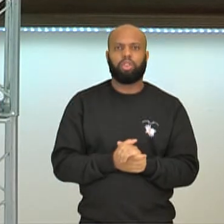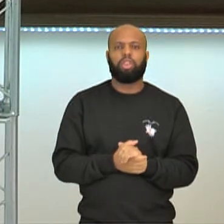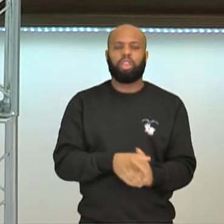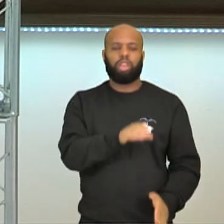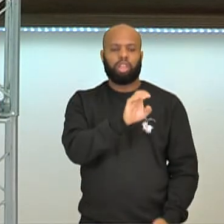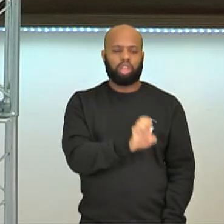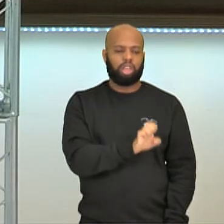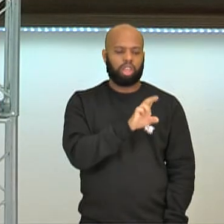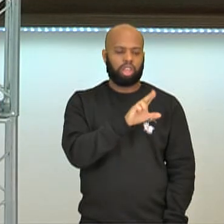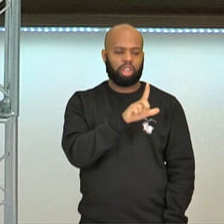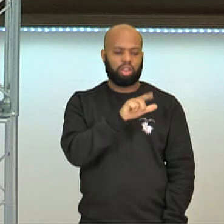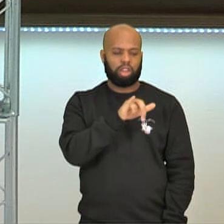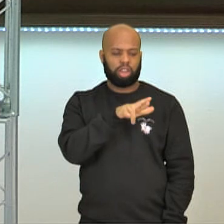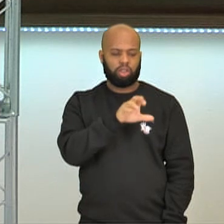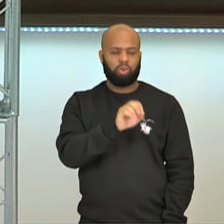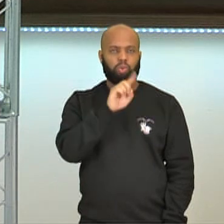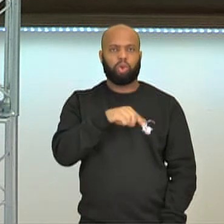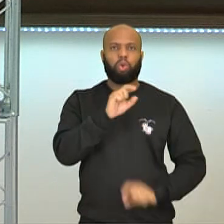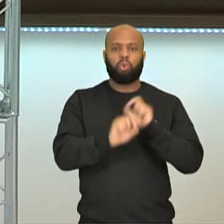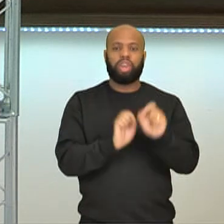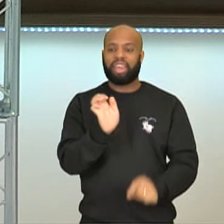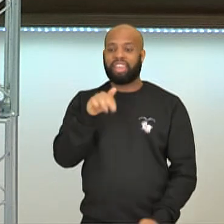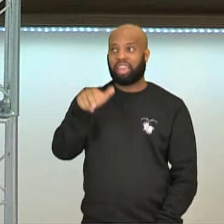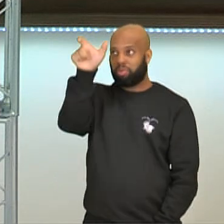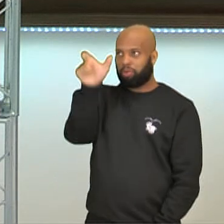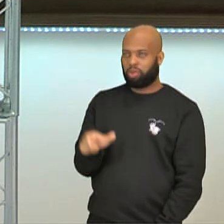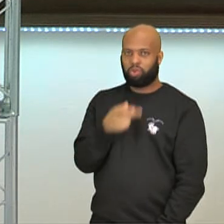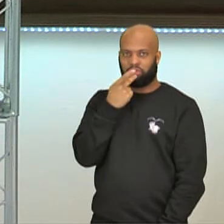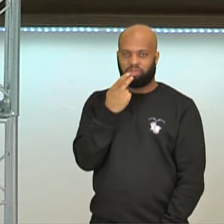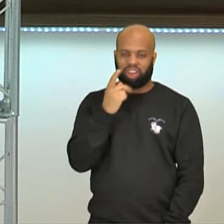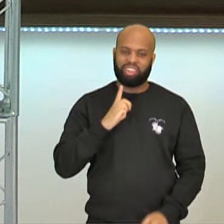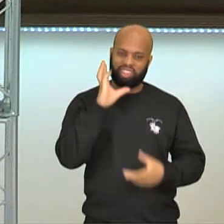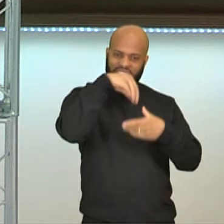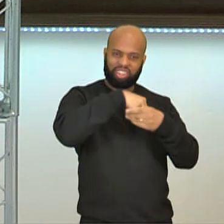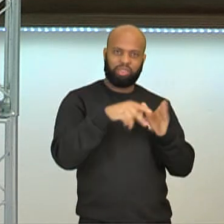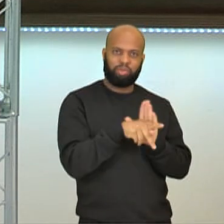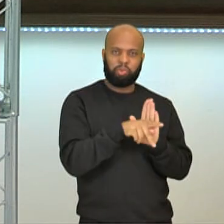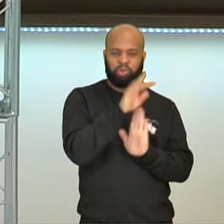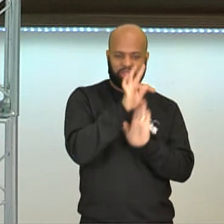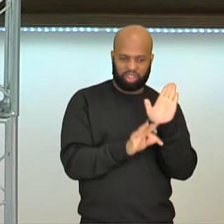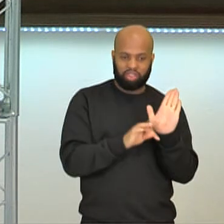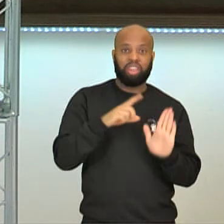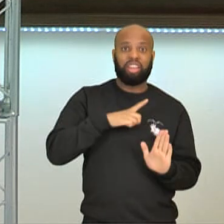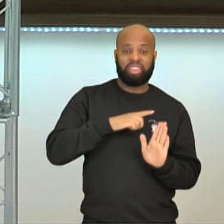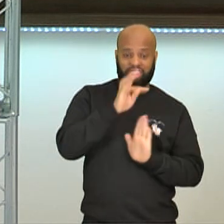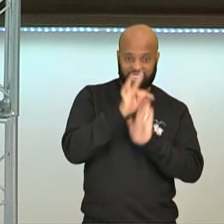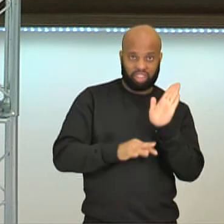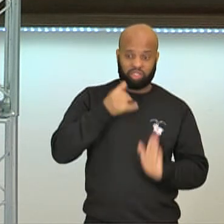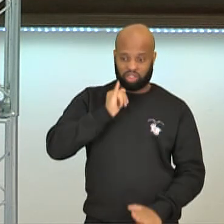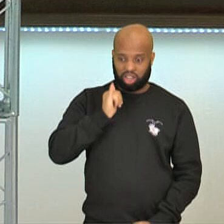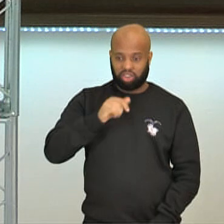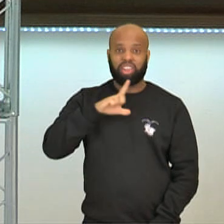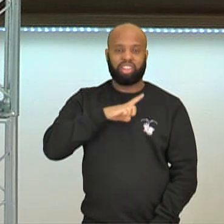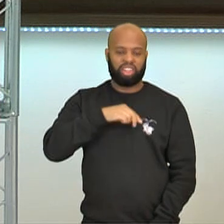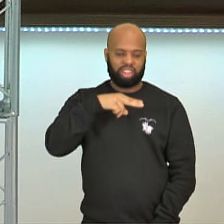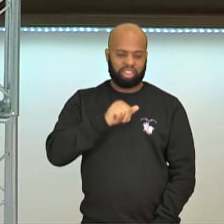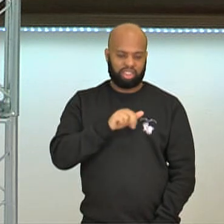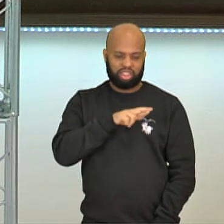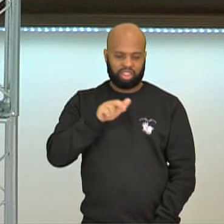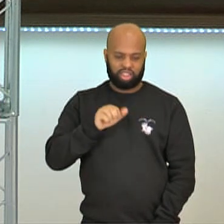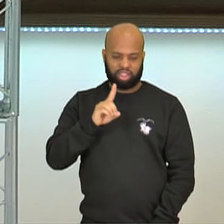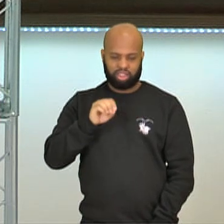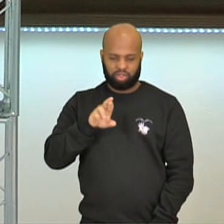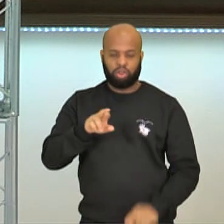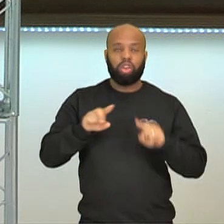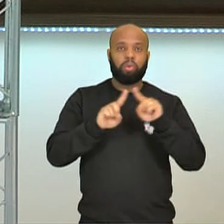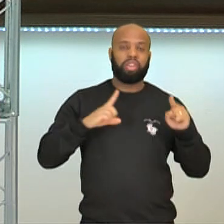eu lírico é a voz que fala no poema. Assim como lá no texto narrativo nós temos um narrador, no poema, a